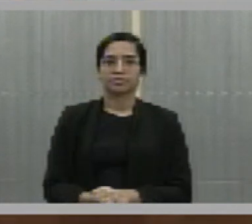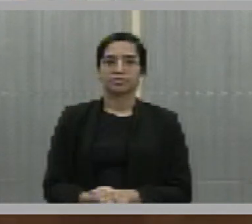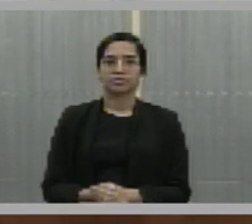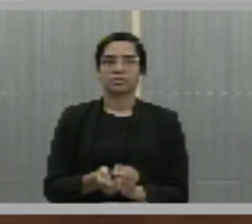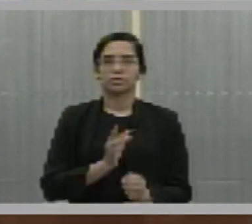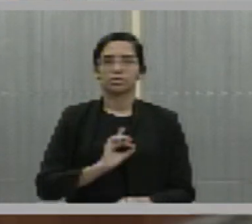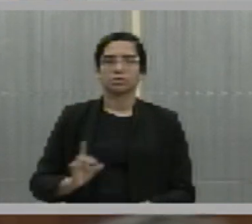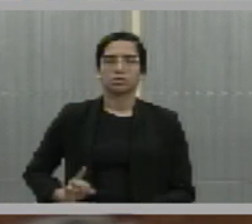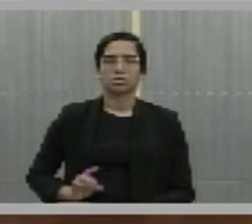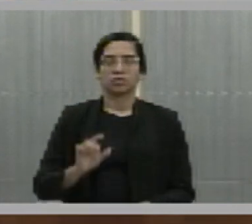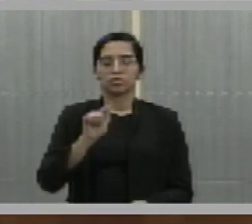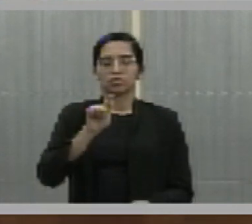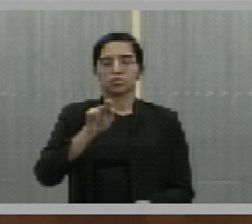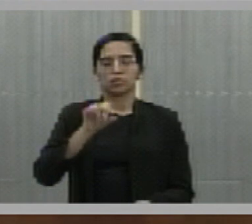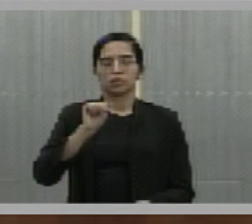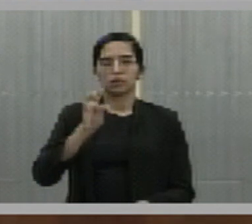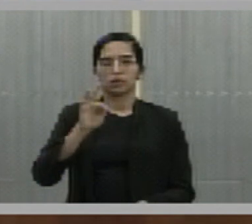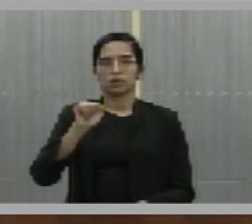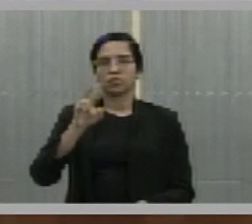Deputado Gustavo Neiva, como vota?